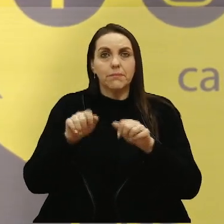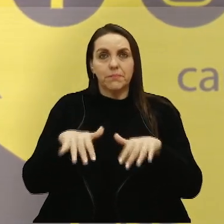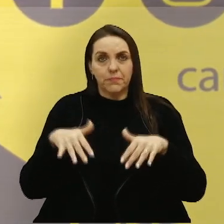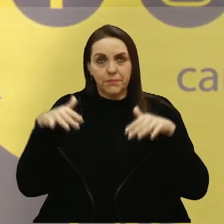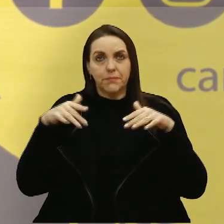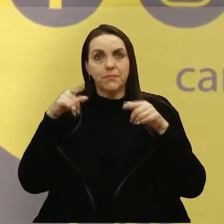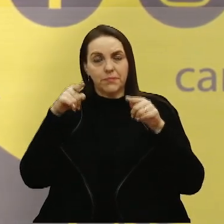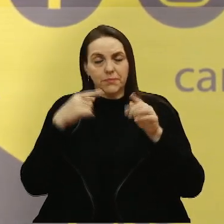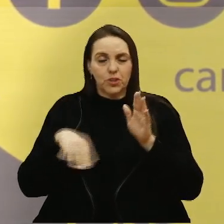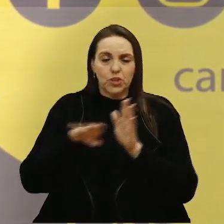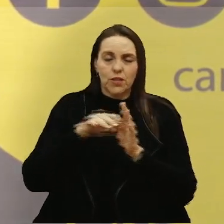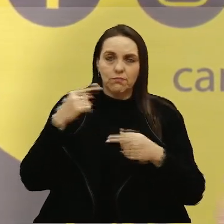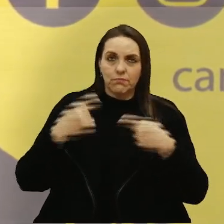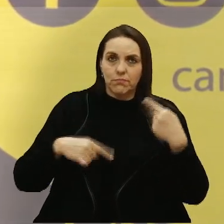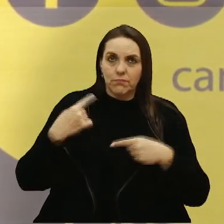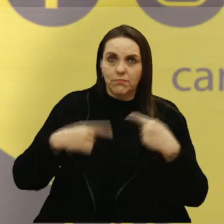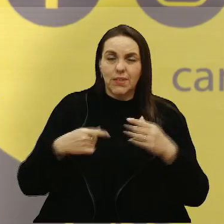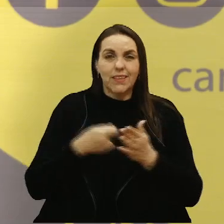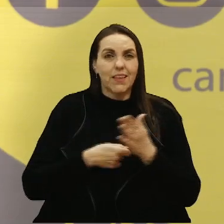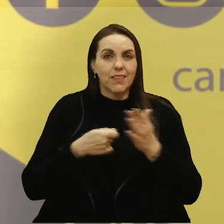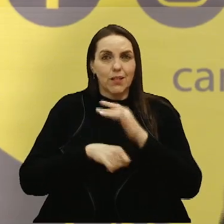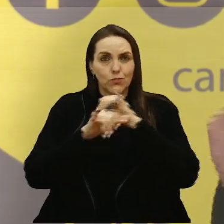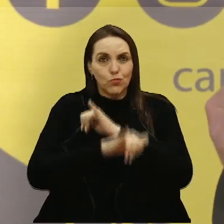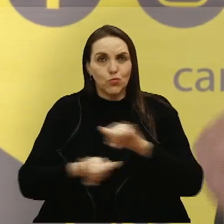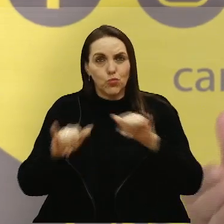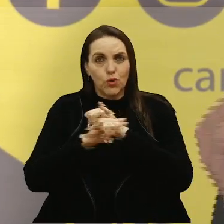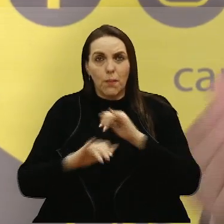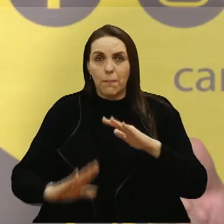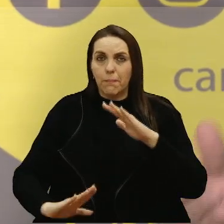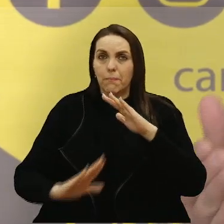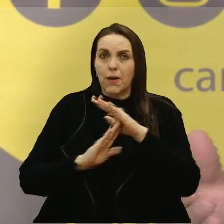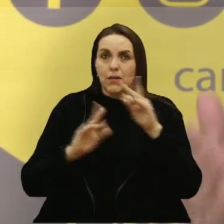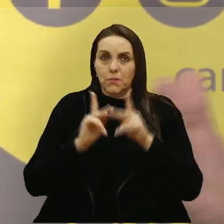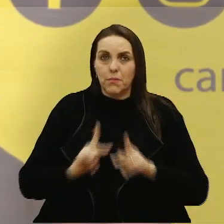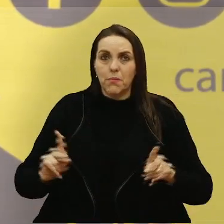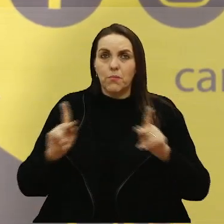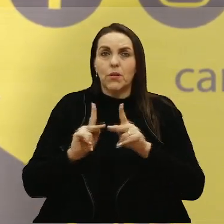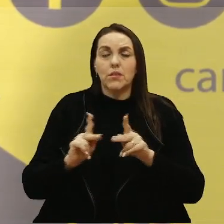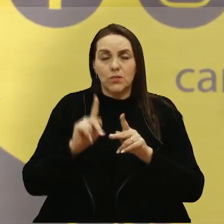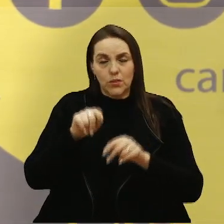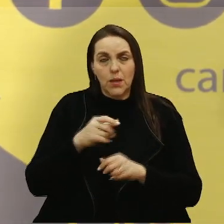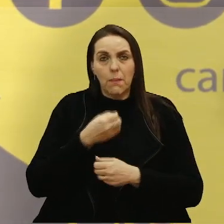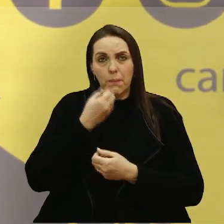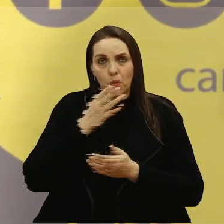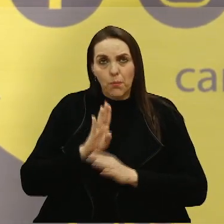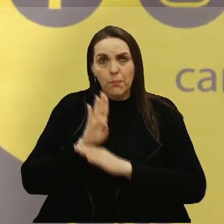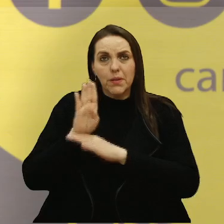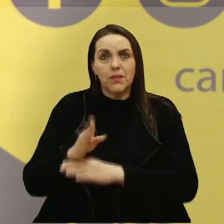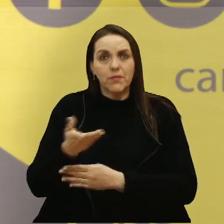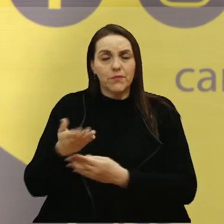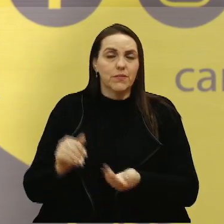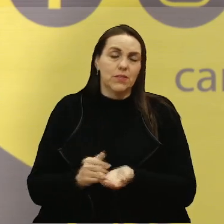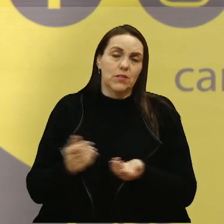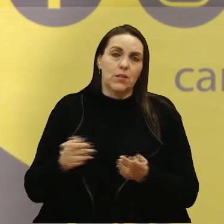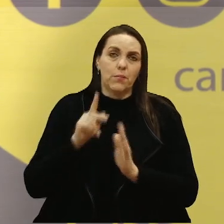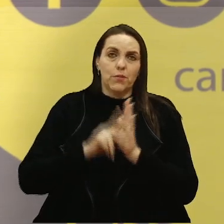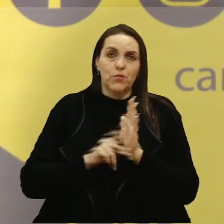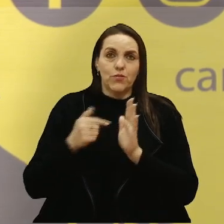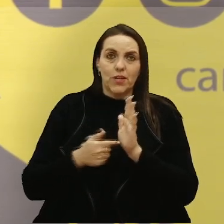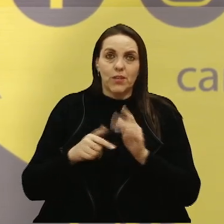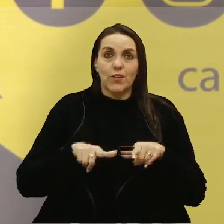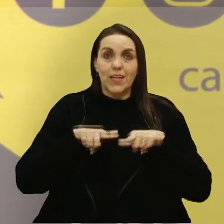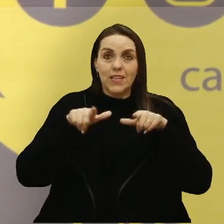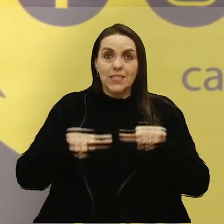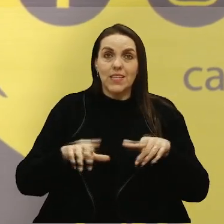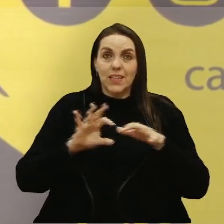tentar divulgar ao máximo para a população, para que eles possam entender o quanto vai beneficiar esse projeto dessa receita